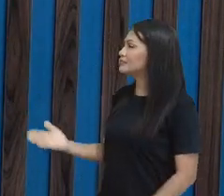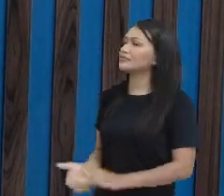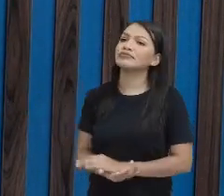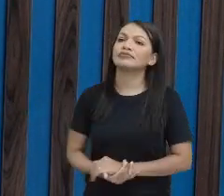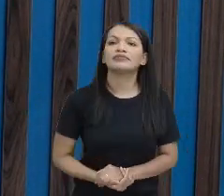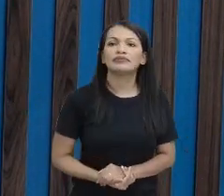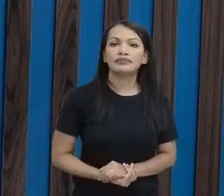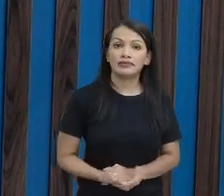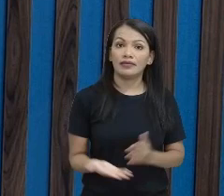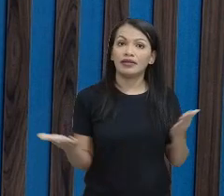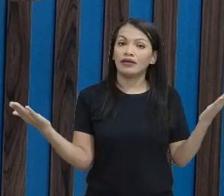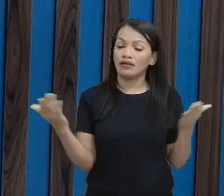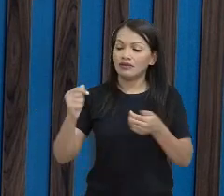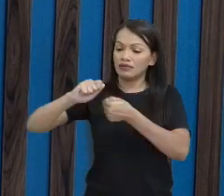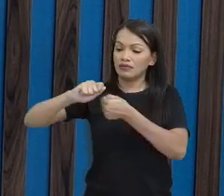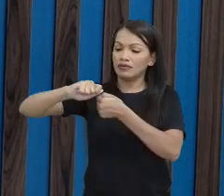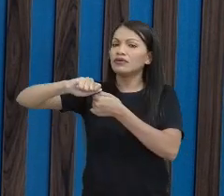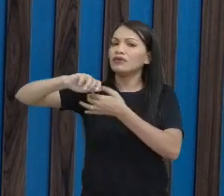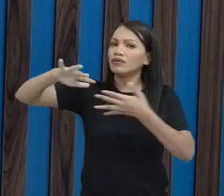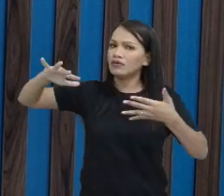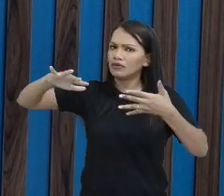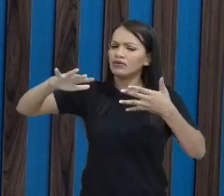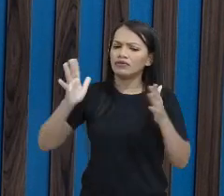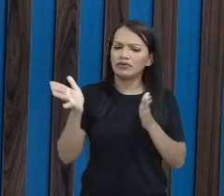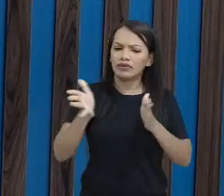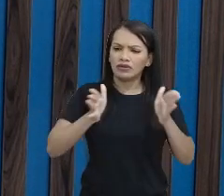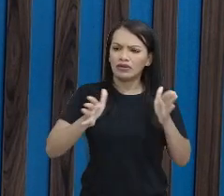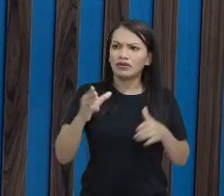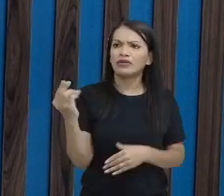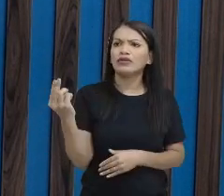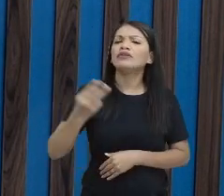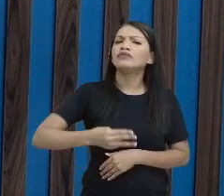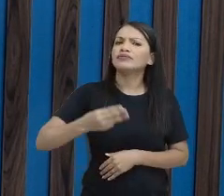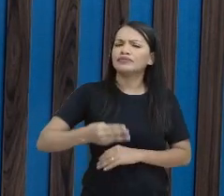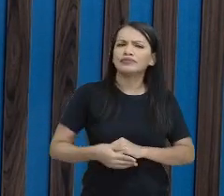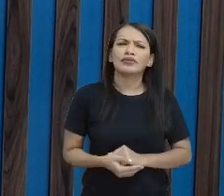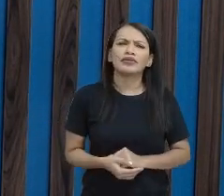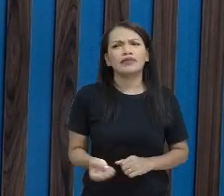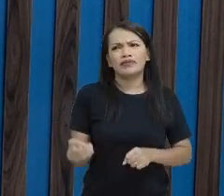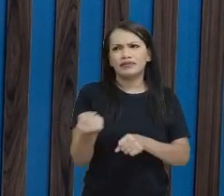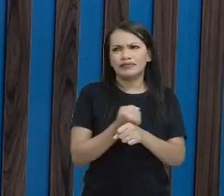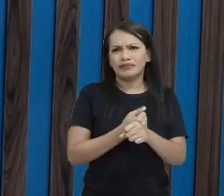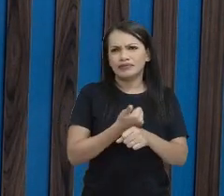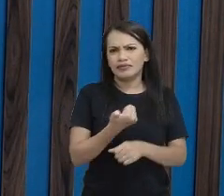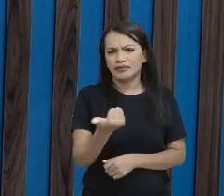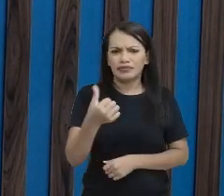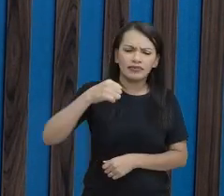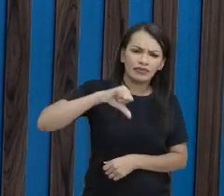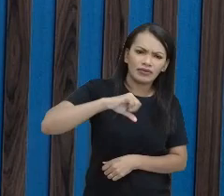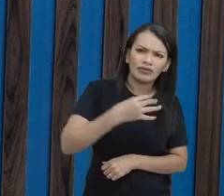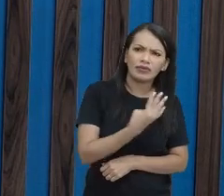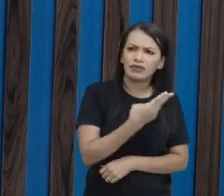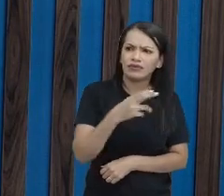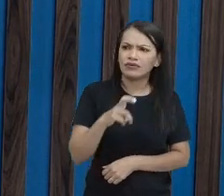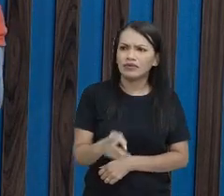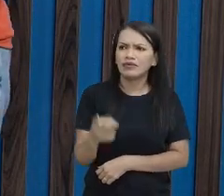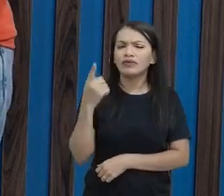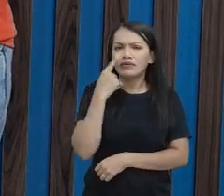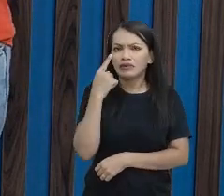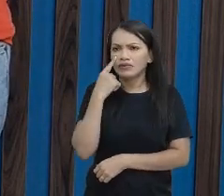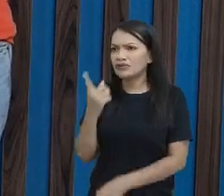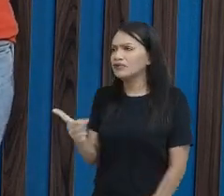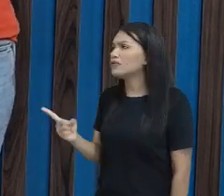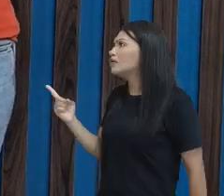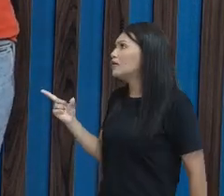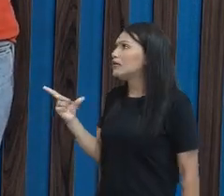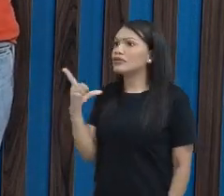do modernismo de terceira fase já, lá em meados de 45, 50 e para frente. E aqui a gente tem uma